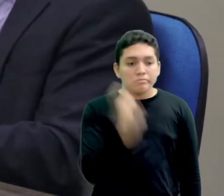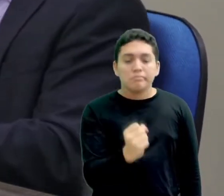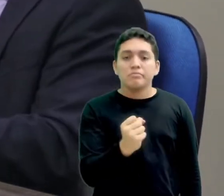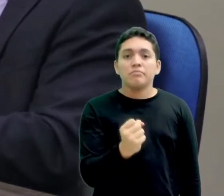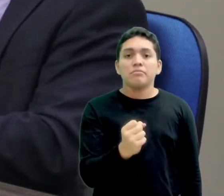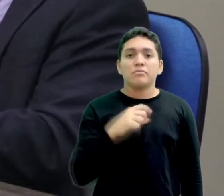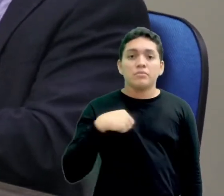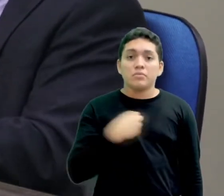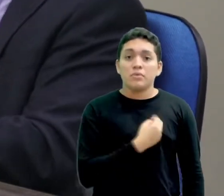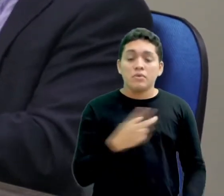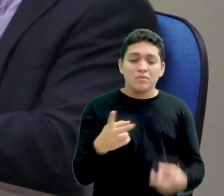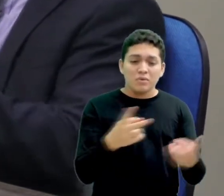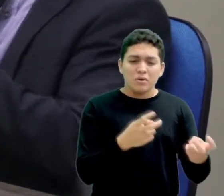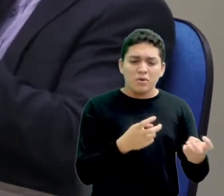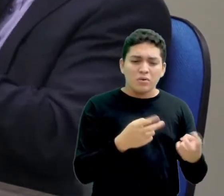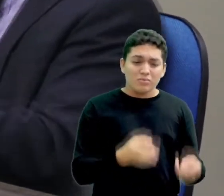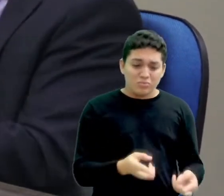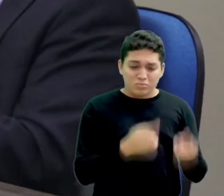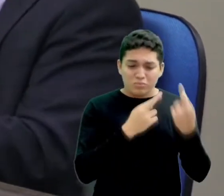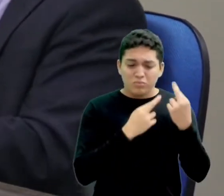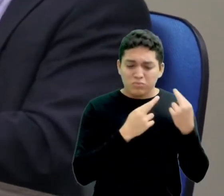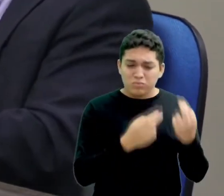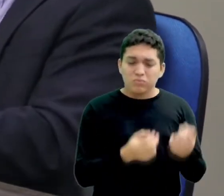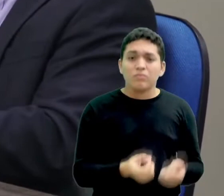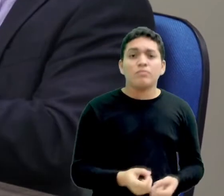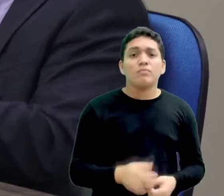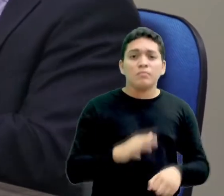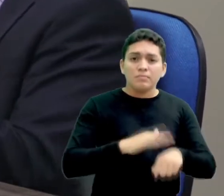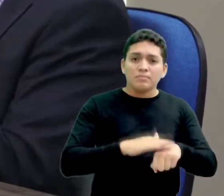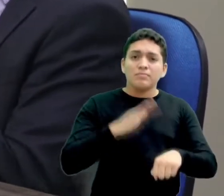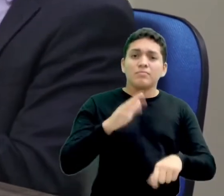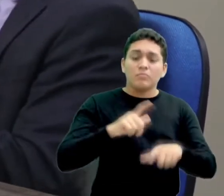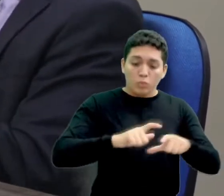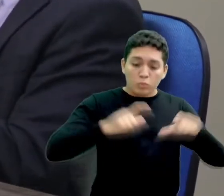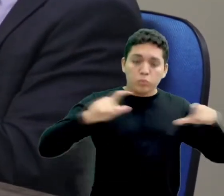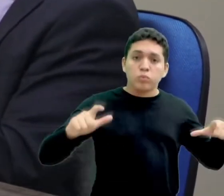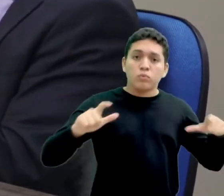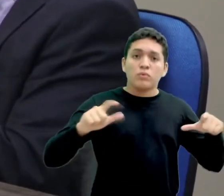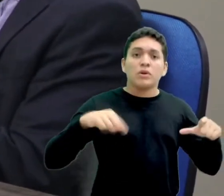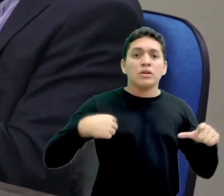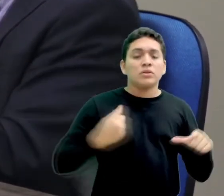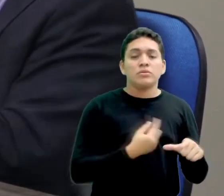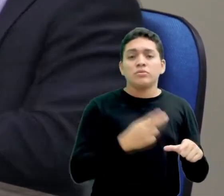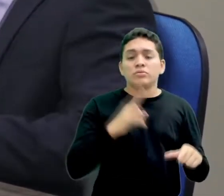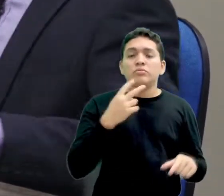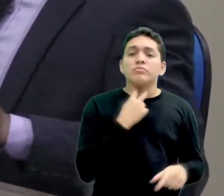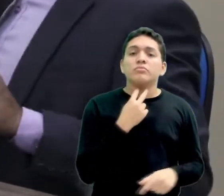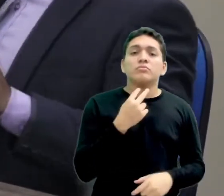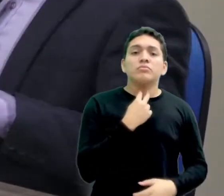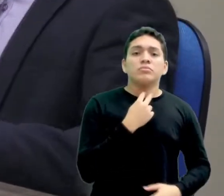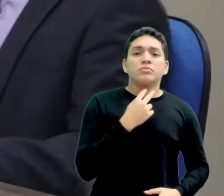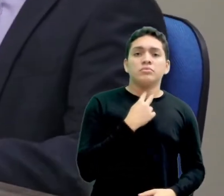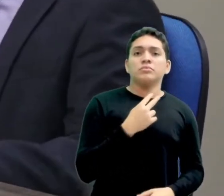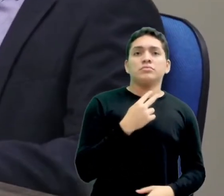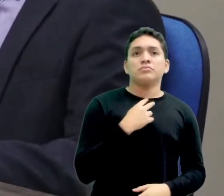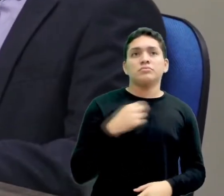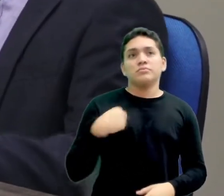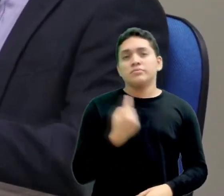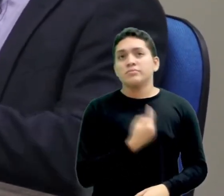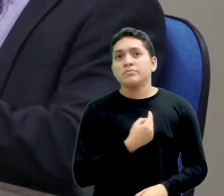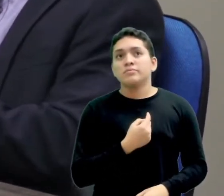nós vemos que o peso é muito maior, né? Nós não podemos utilizar, né, o aspecto de não, estamos na